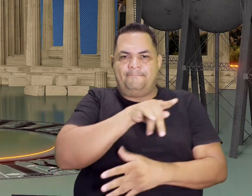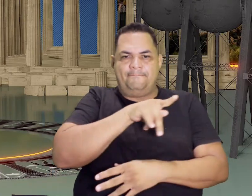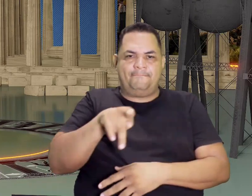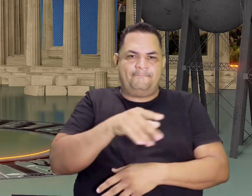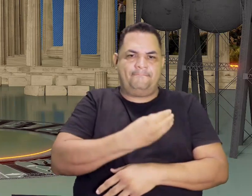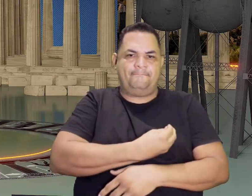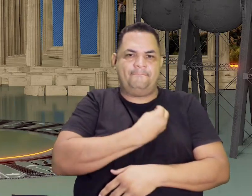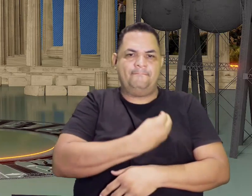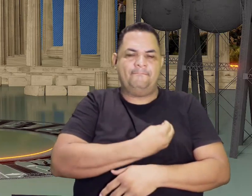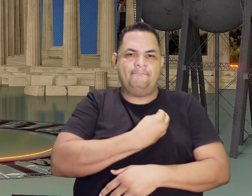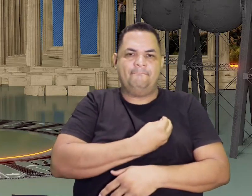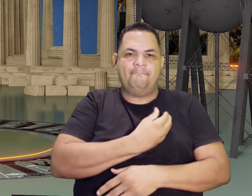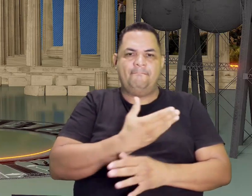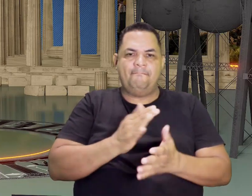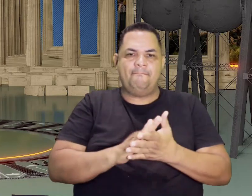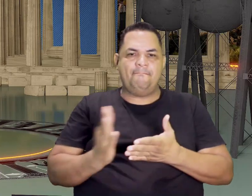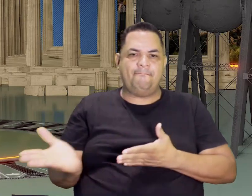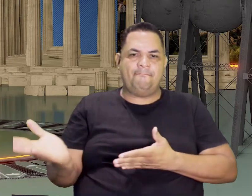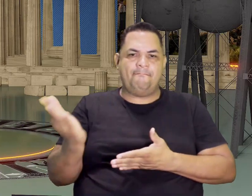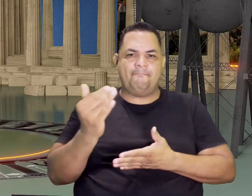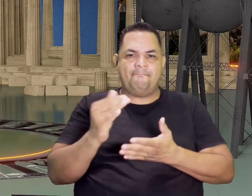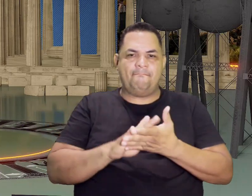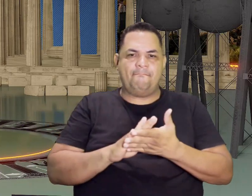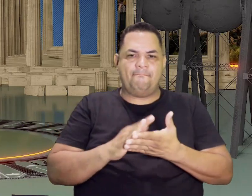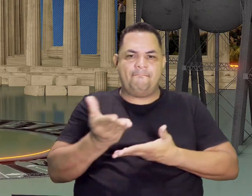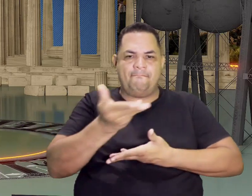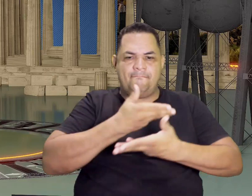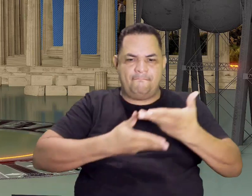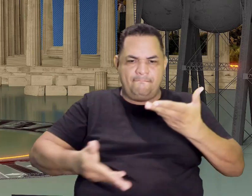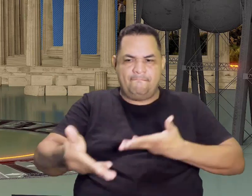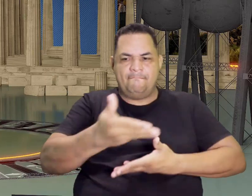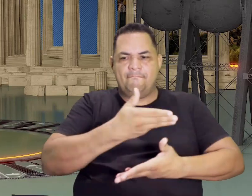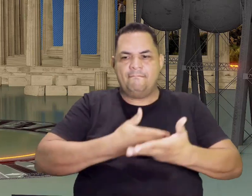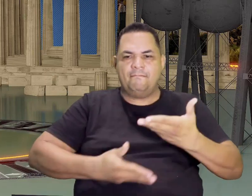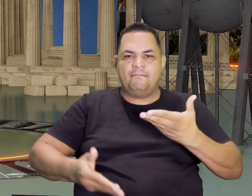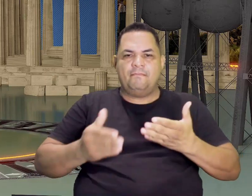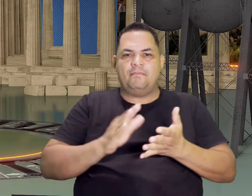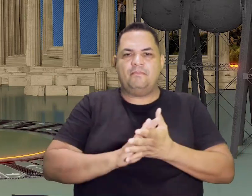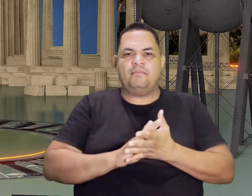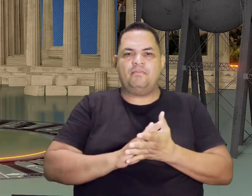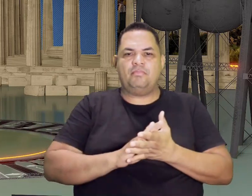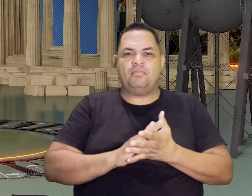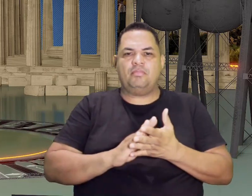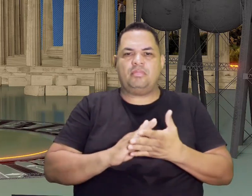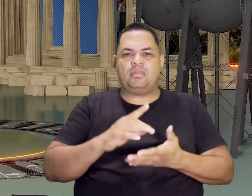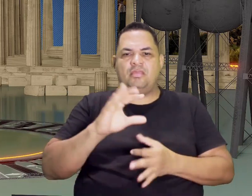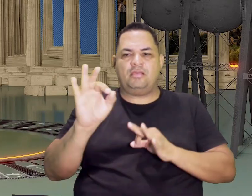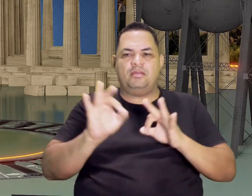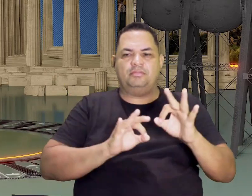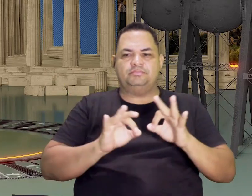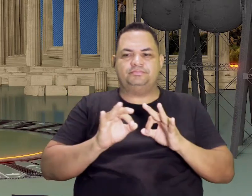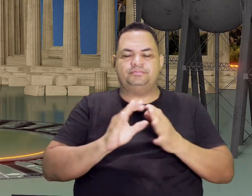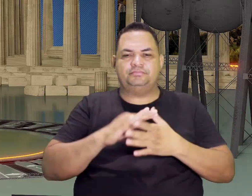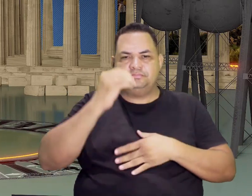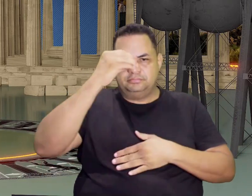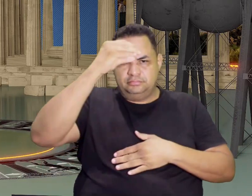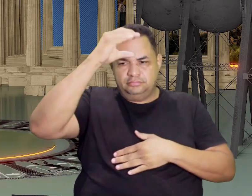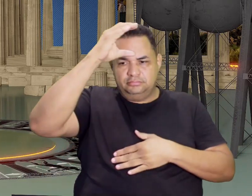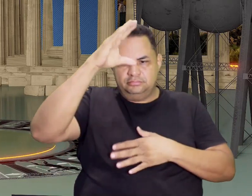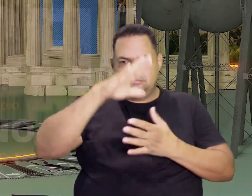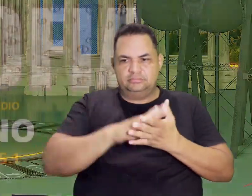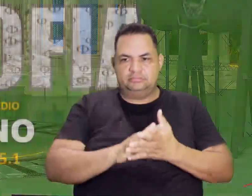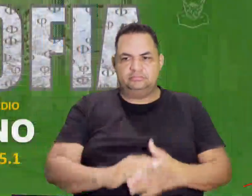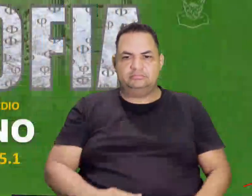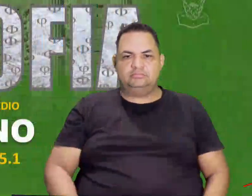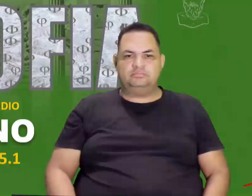professores presenciais. Vamos nos interligar nessa propensão de construção de conhecimento, ok? Vamos lá,